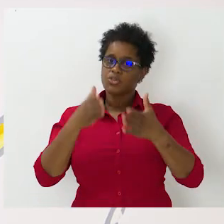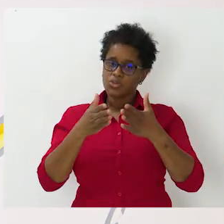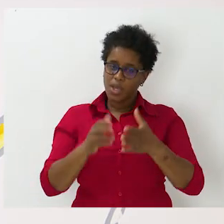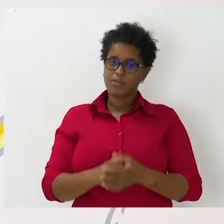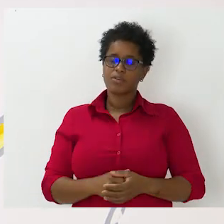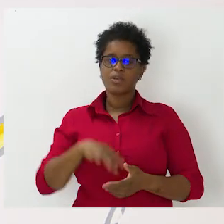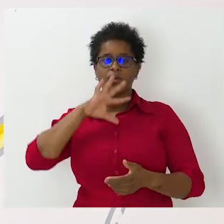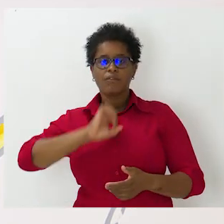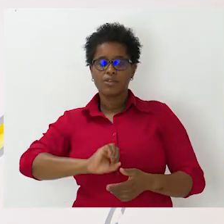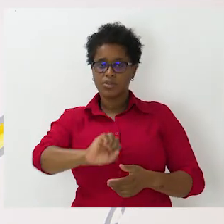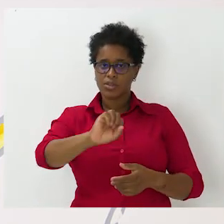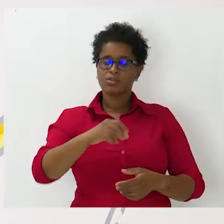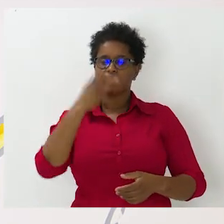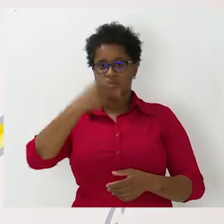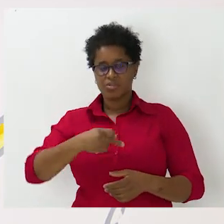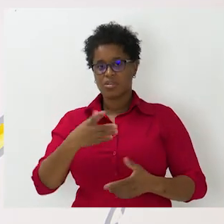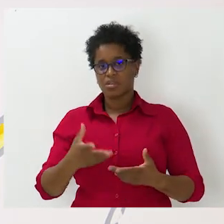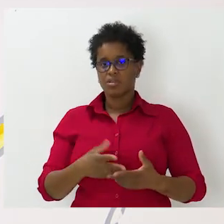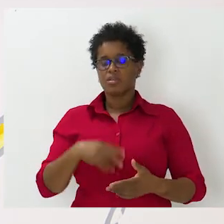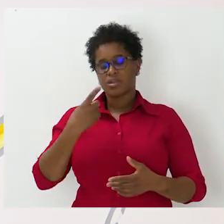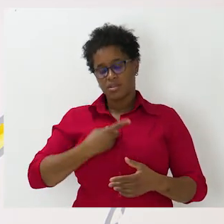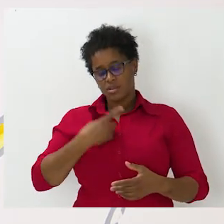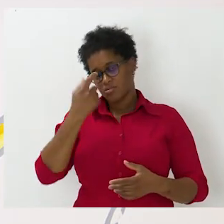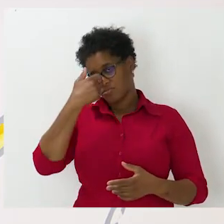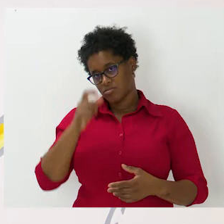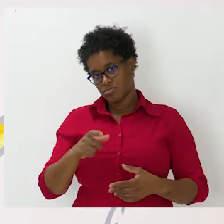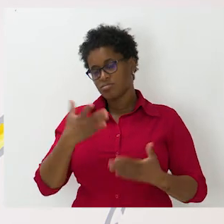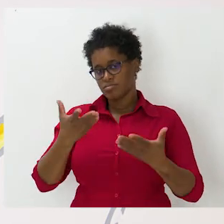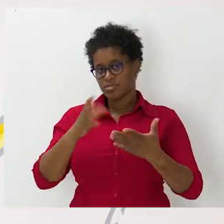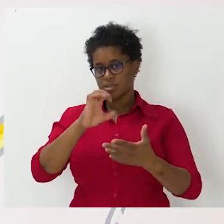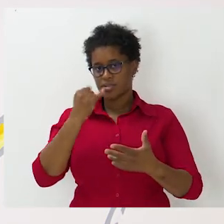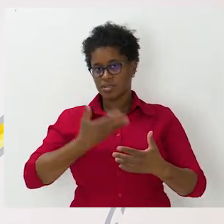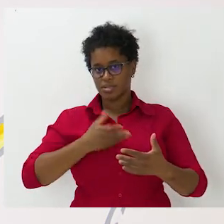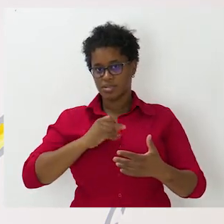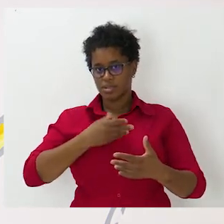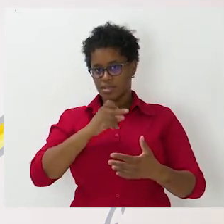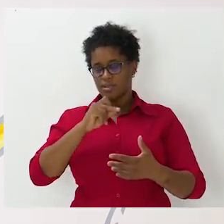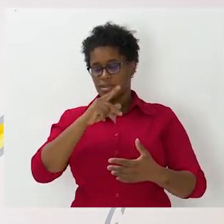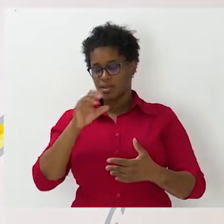Ajudava o seu filho a tornar-se um cidadão. Ok?